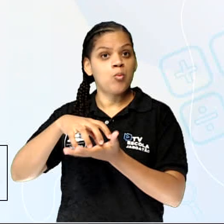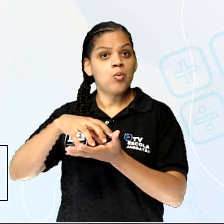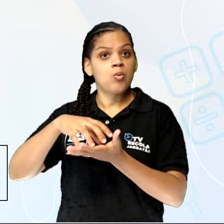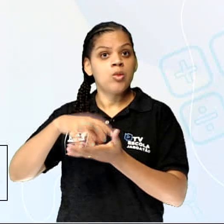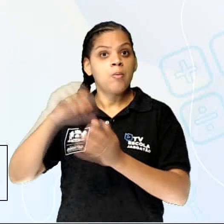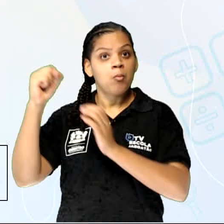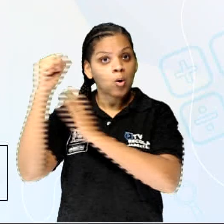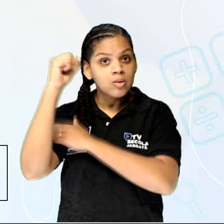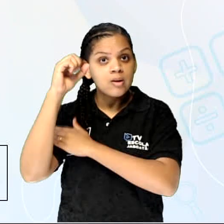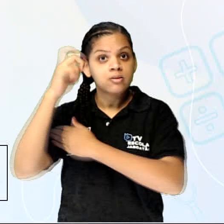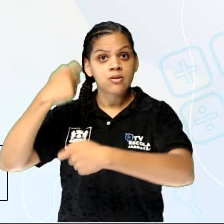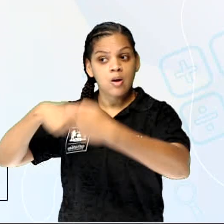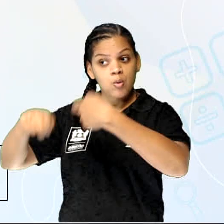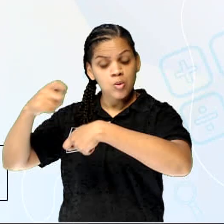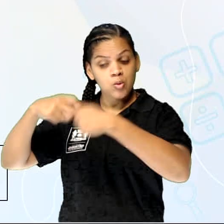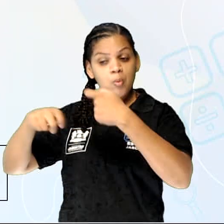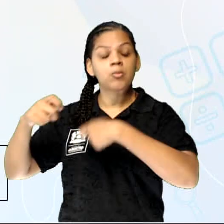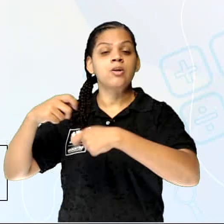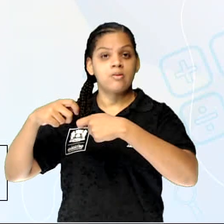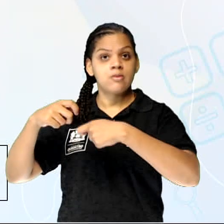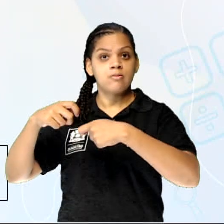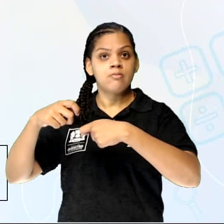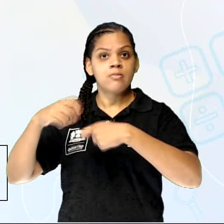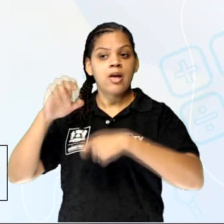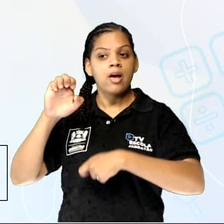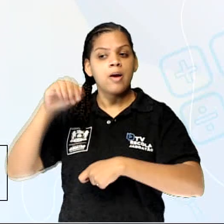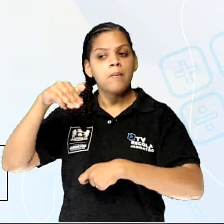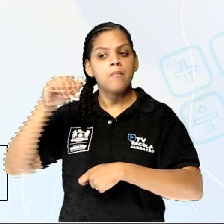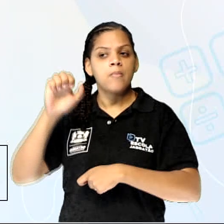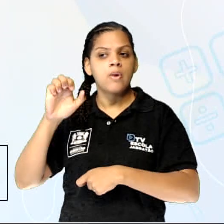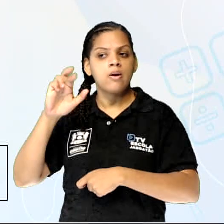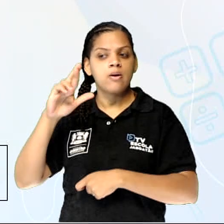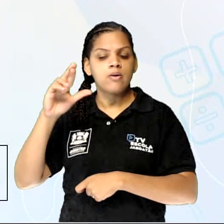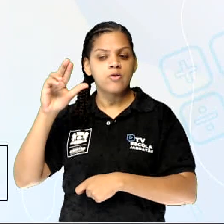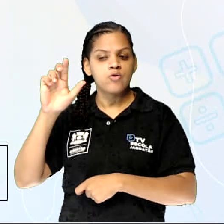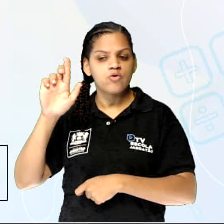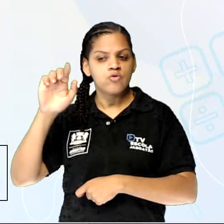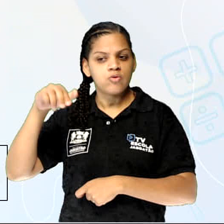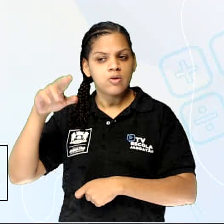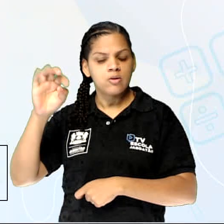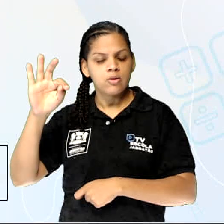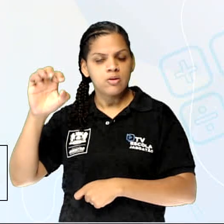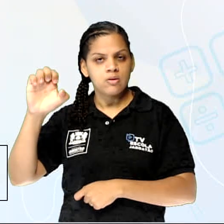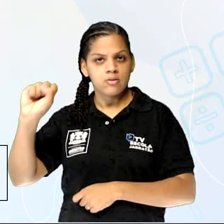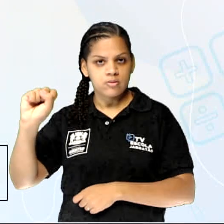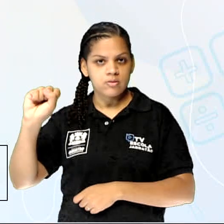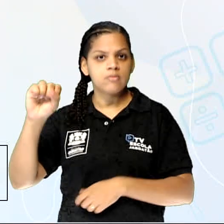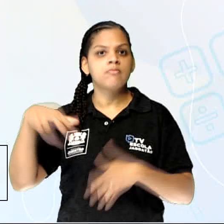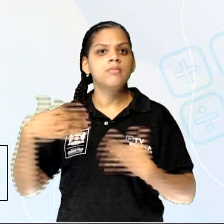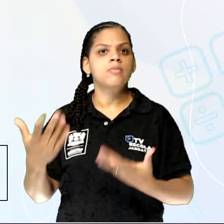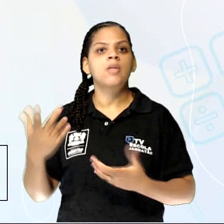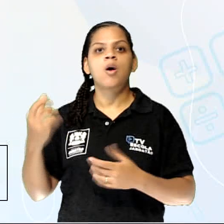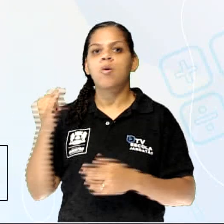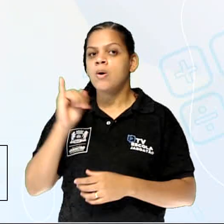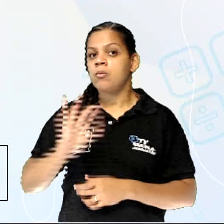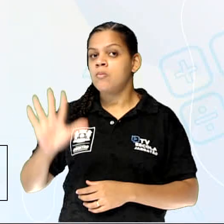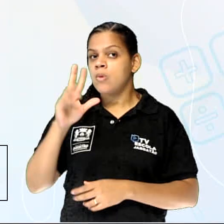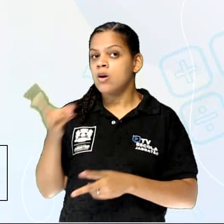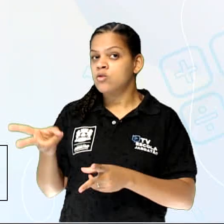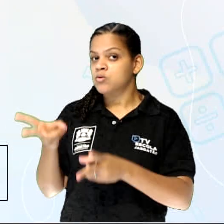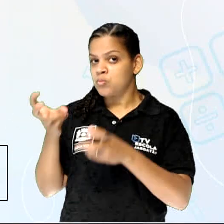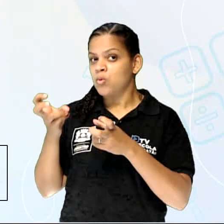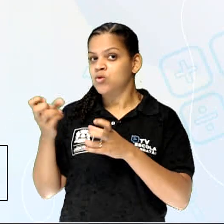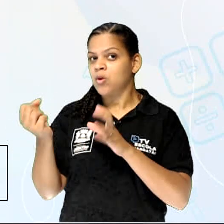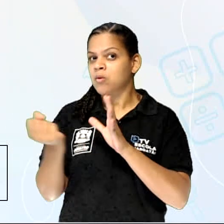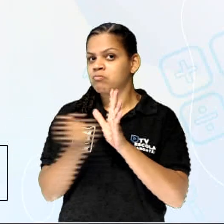Eu coloquei para você aí essa imagem porque mostra aí o escudo da reunião de cúpula mais